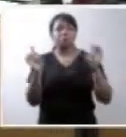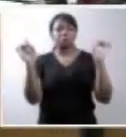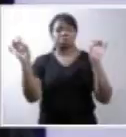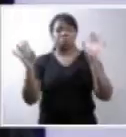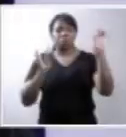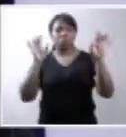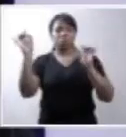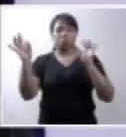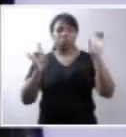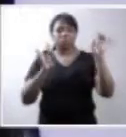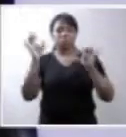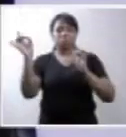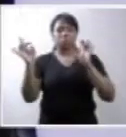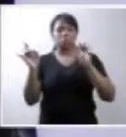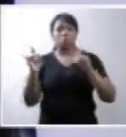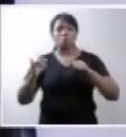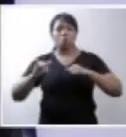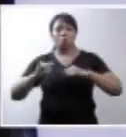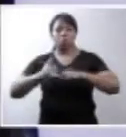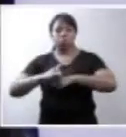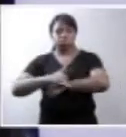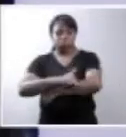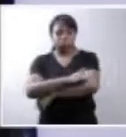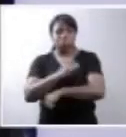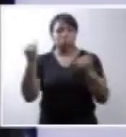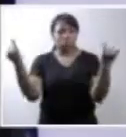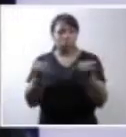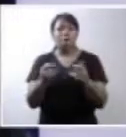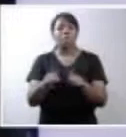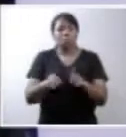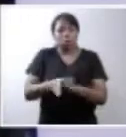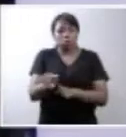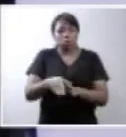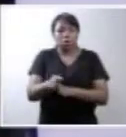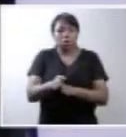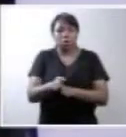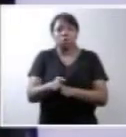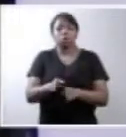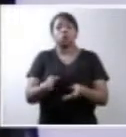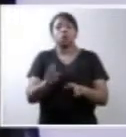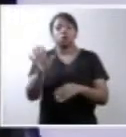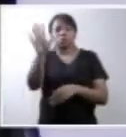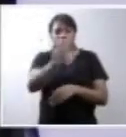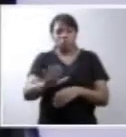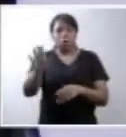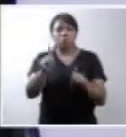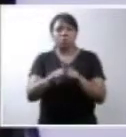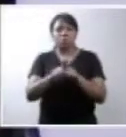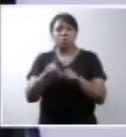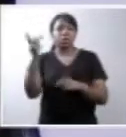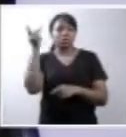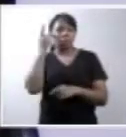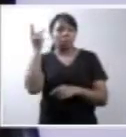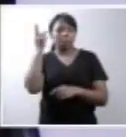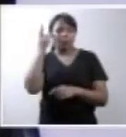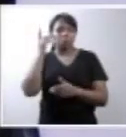em endocrinologia, conselheira do Conselho Regional de Medicina de São